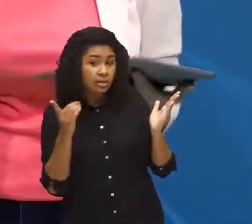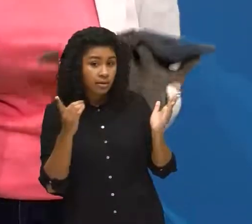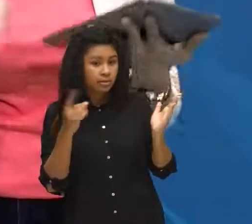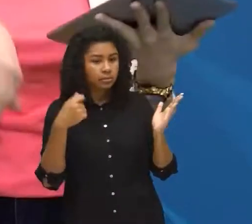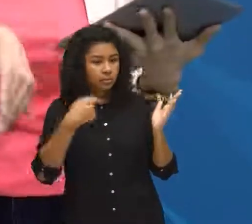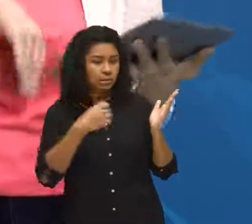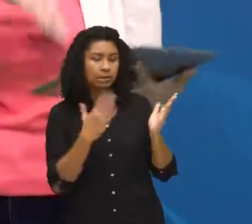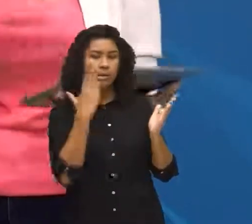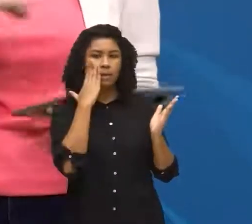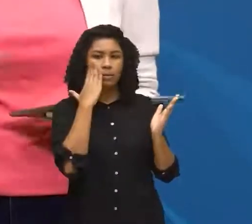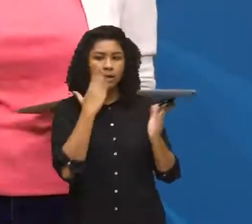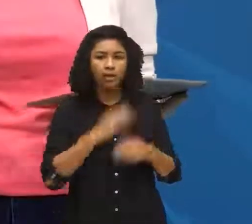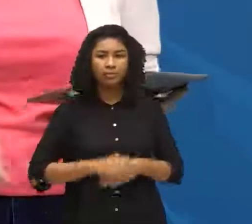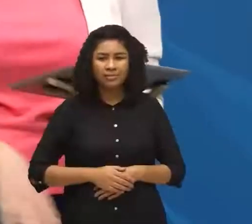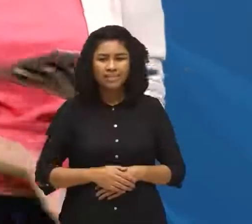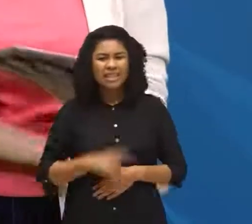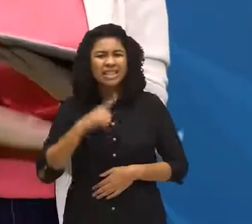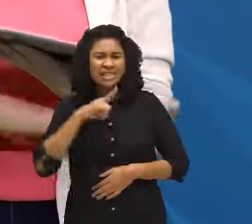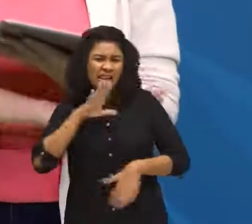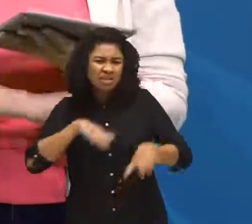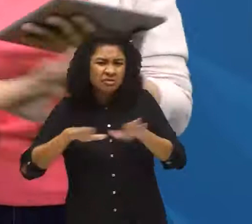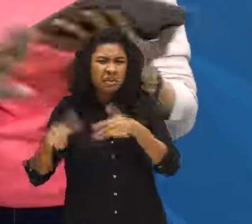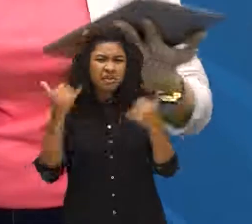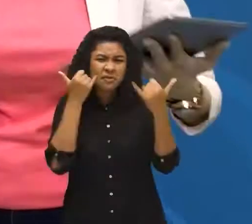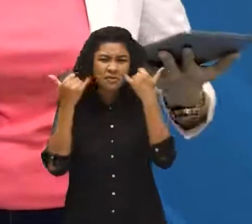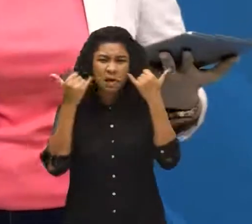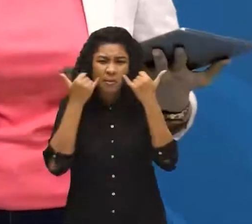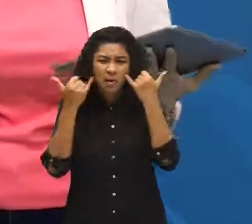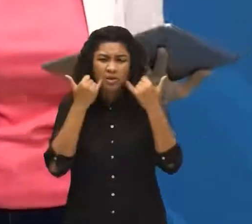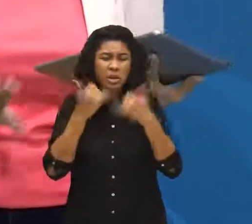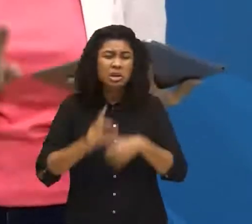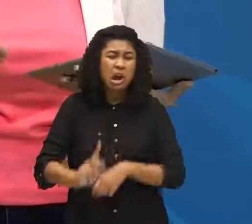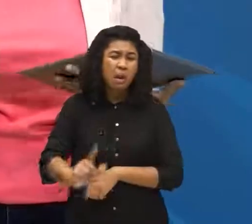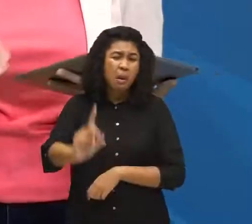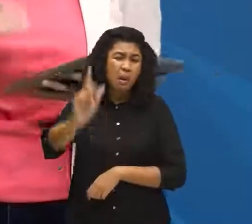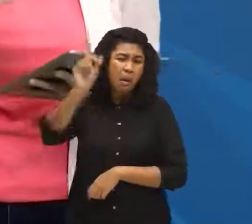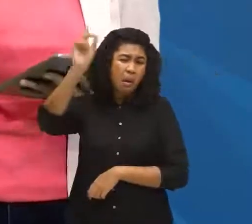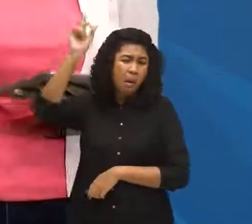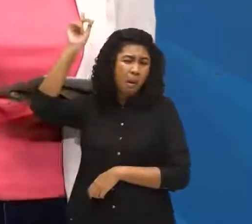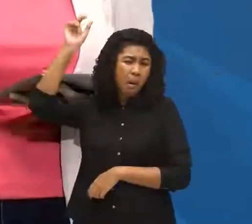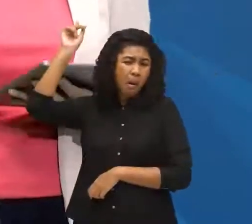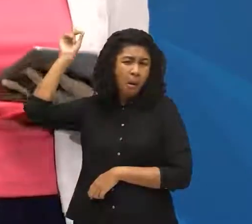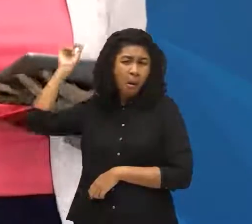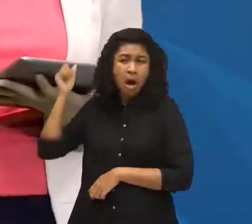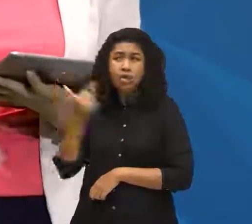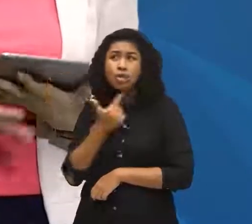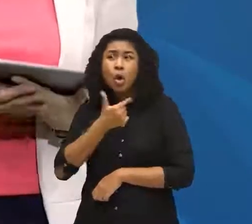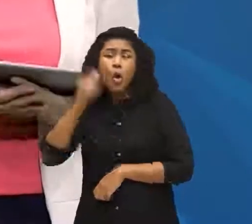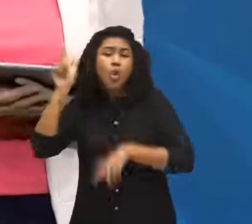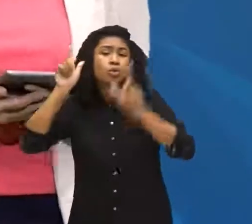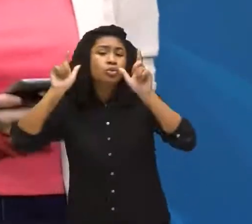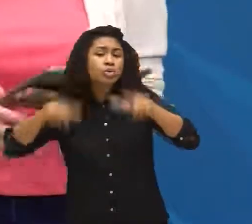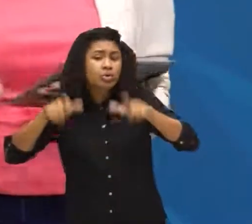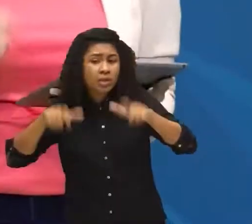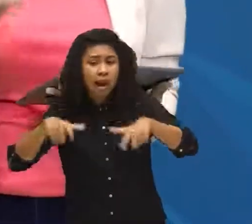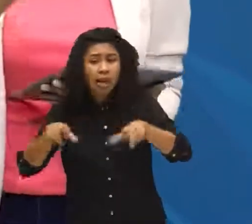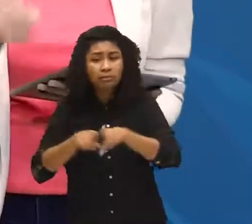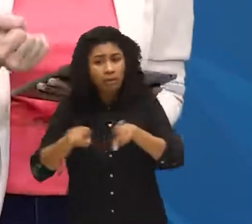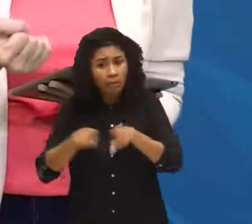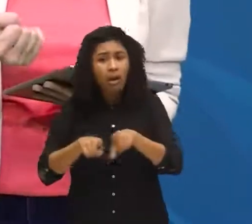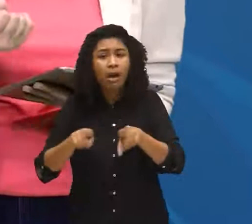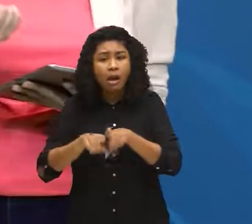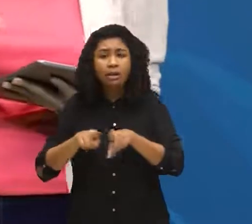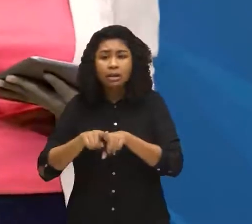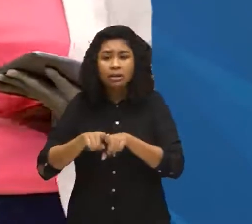onde, mistura com fato atual e tenta dar uma repaginada, uma manipulação, uma edição naquela informação para